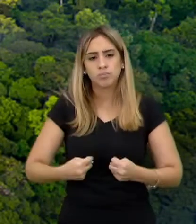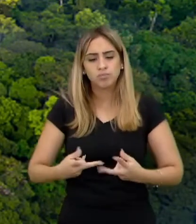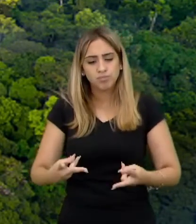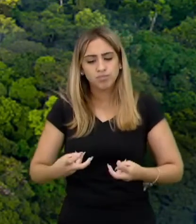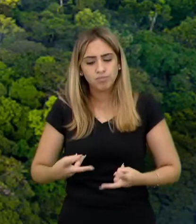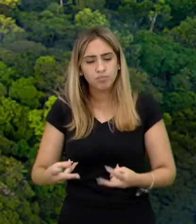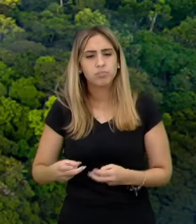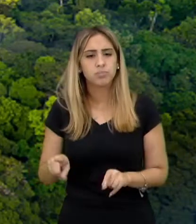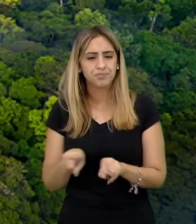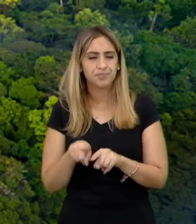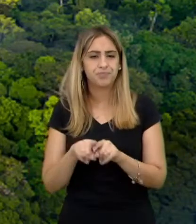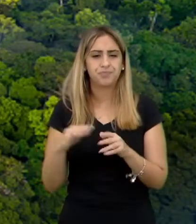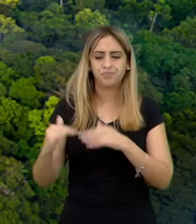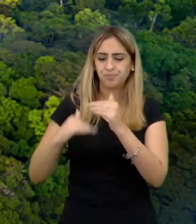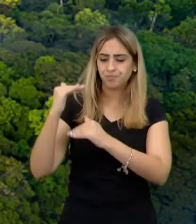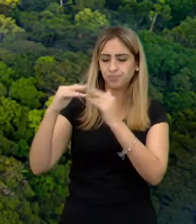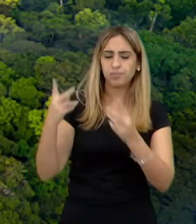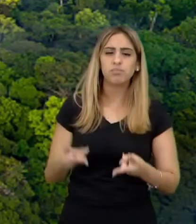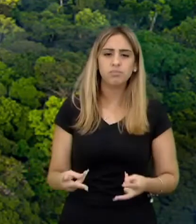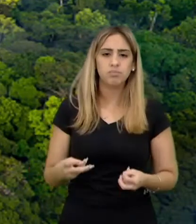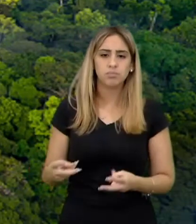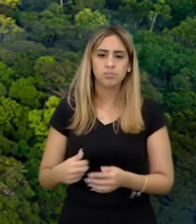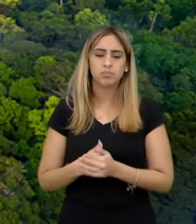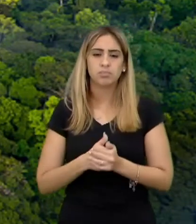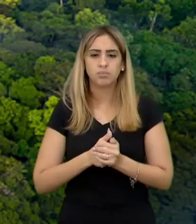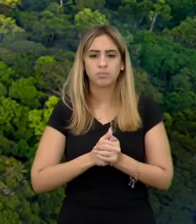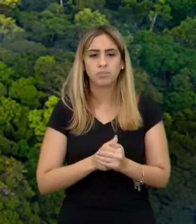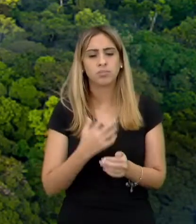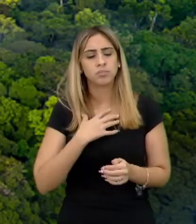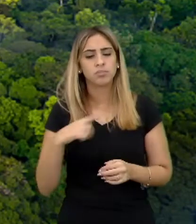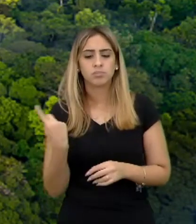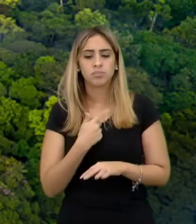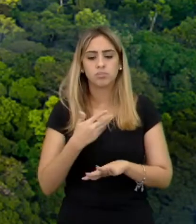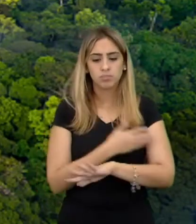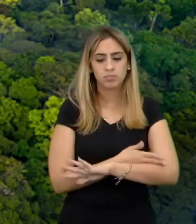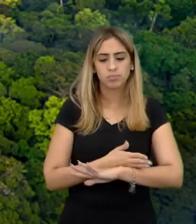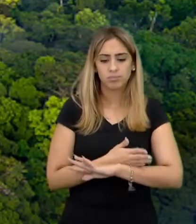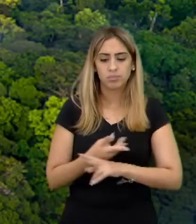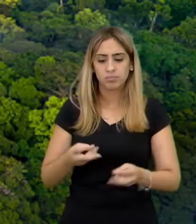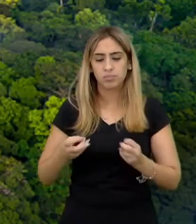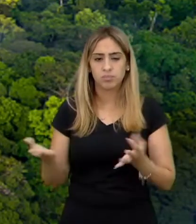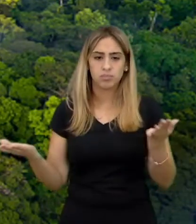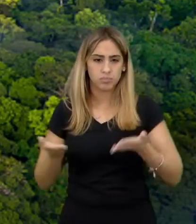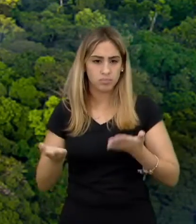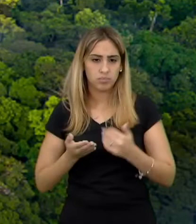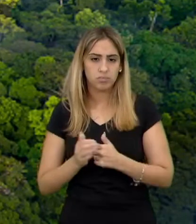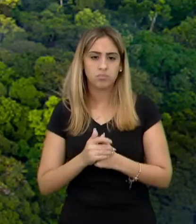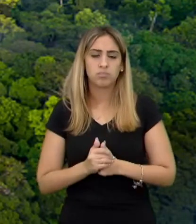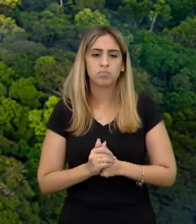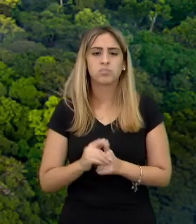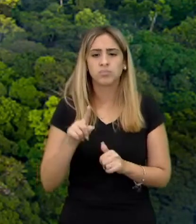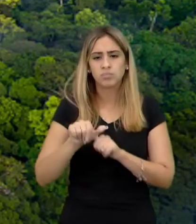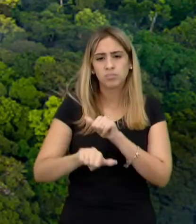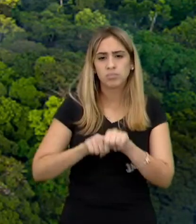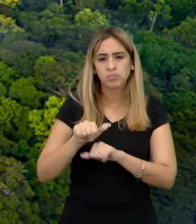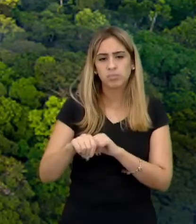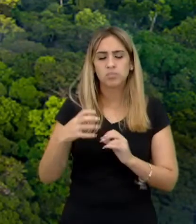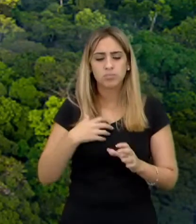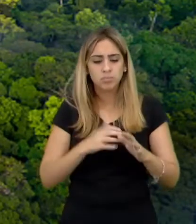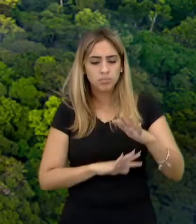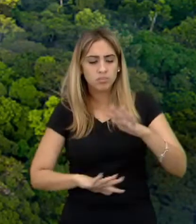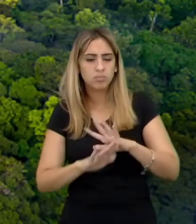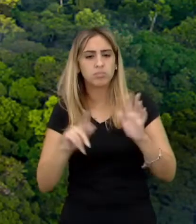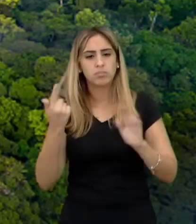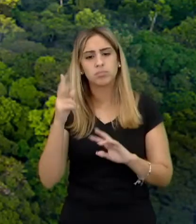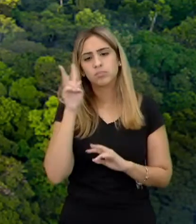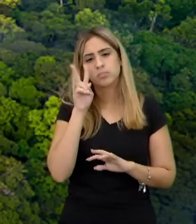né? De uma escala de consumo. Então, a forma como nós estamos consumindo hoje vai alterar o espaço geográfico,